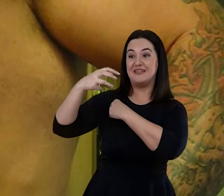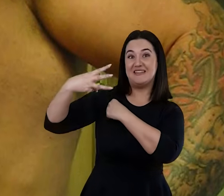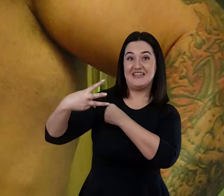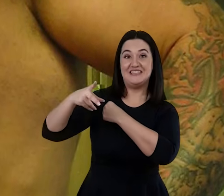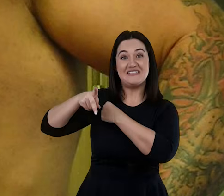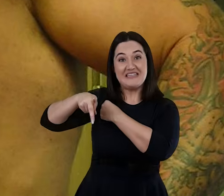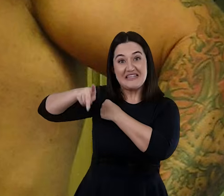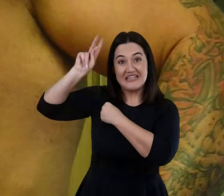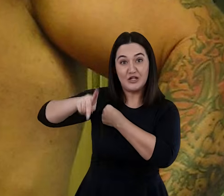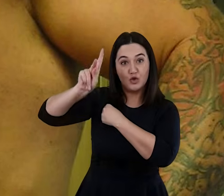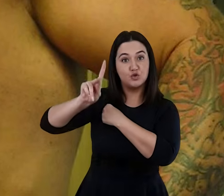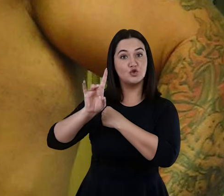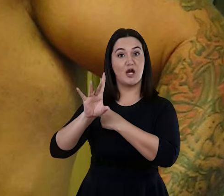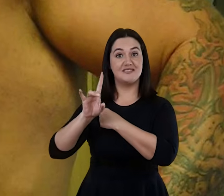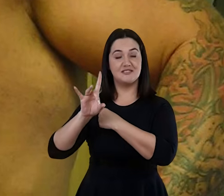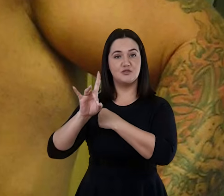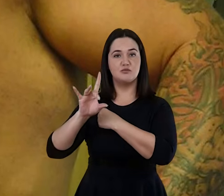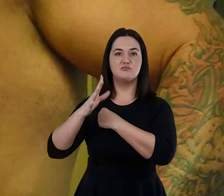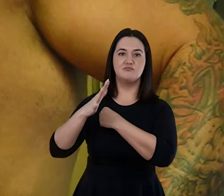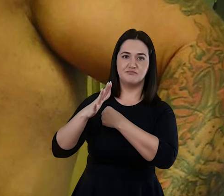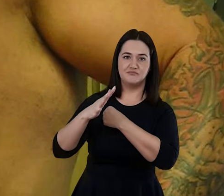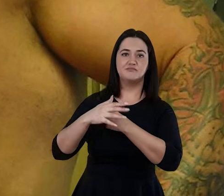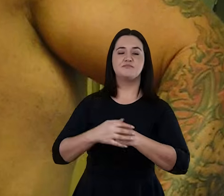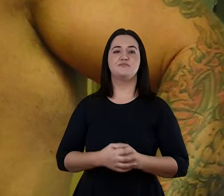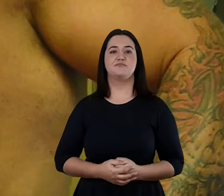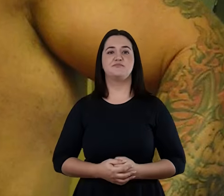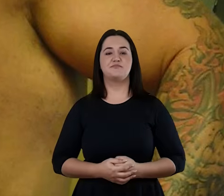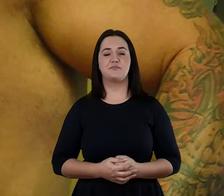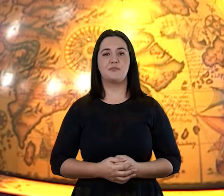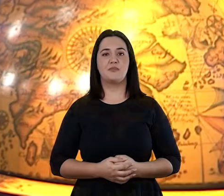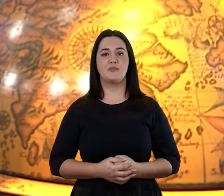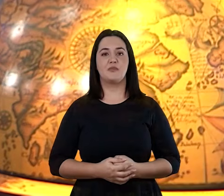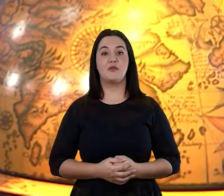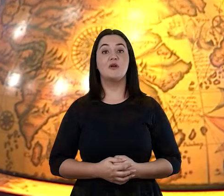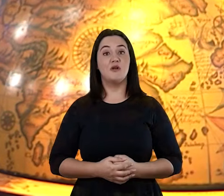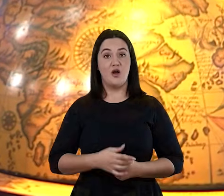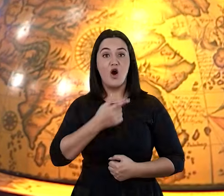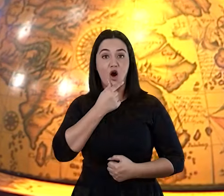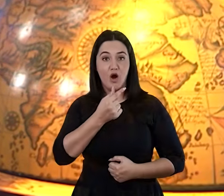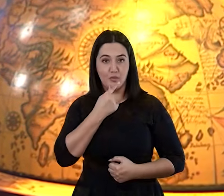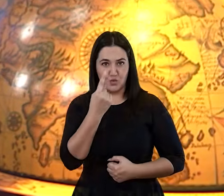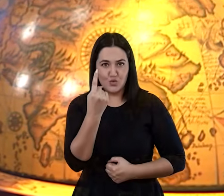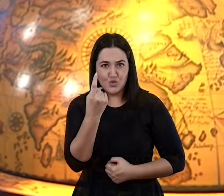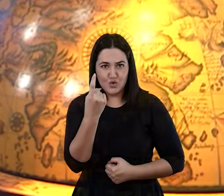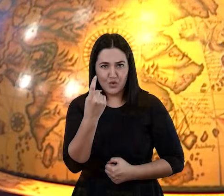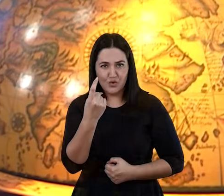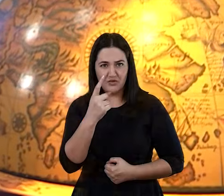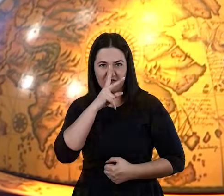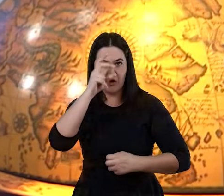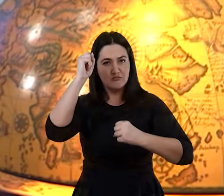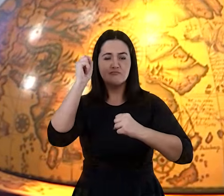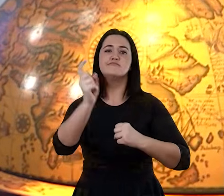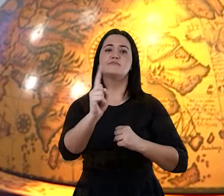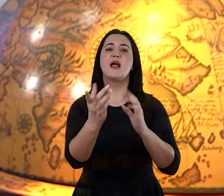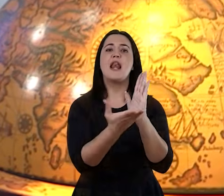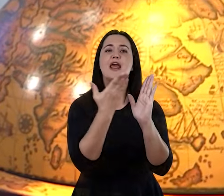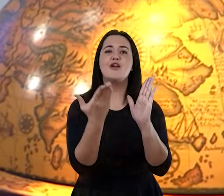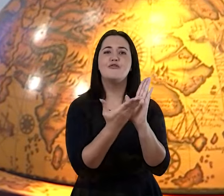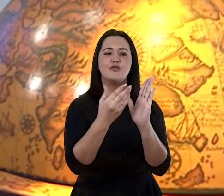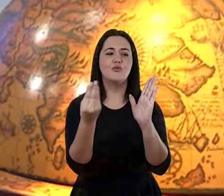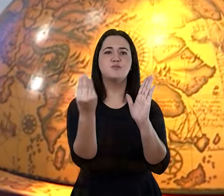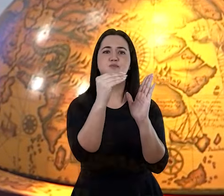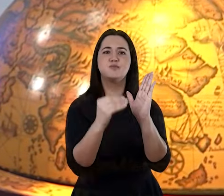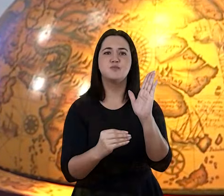553 quilos, um pouco mais do que meia tonelada. E esse não é o único caso. O livro dos recordes